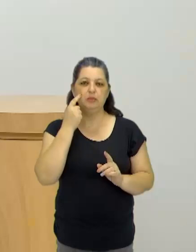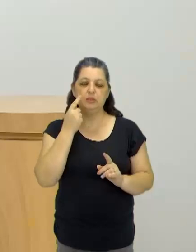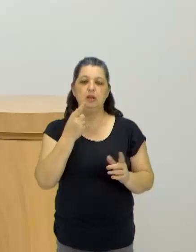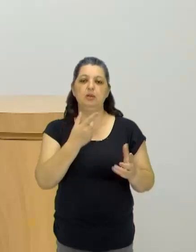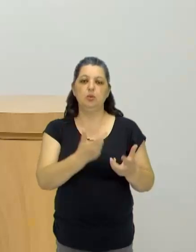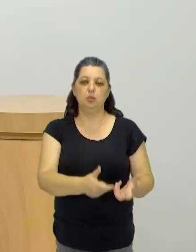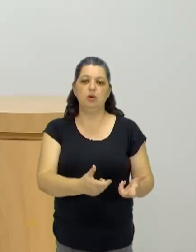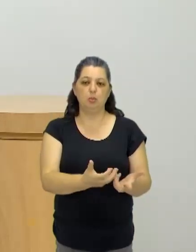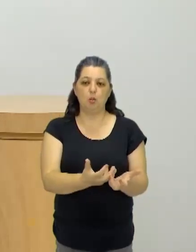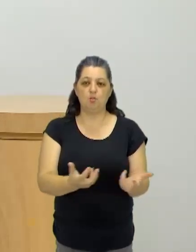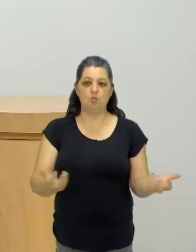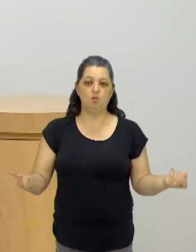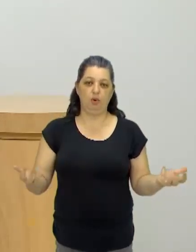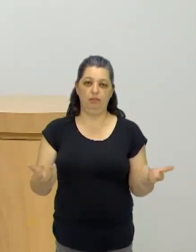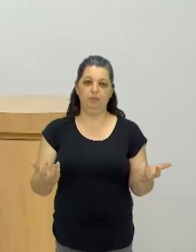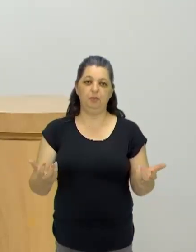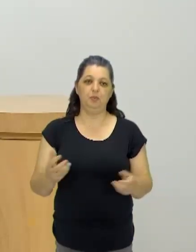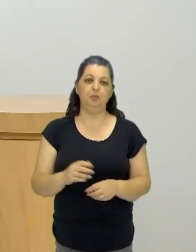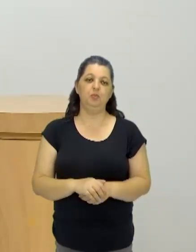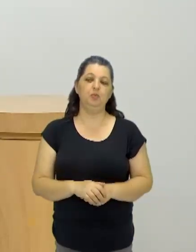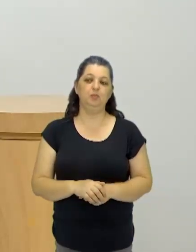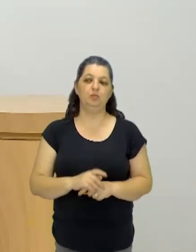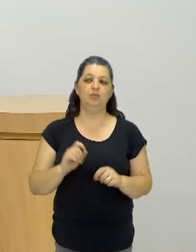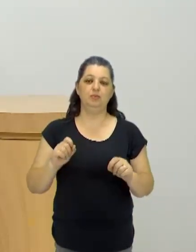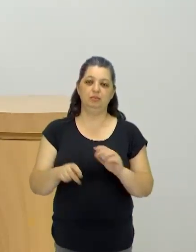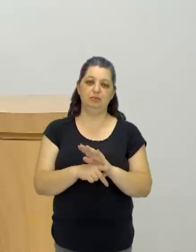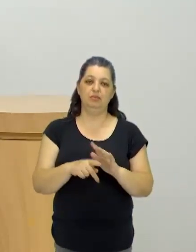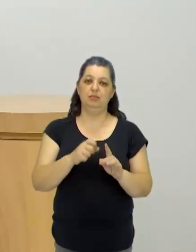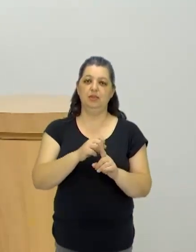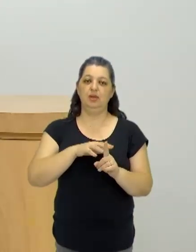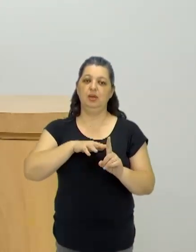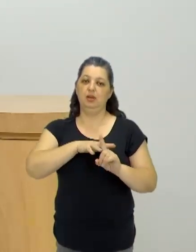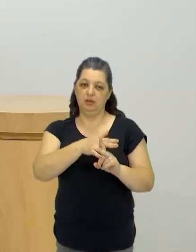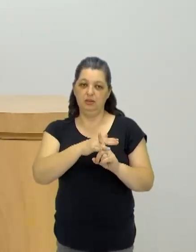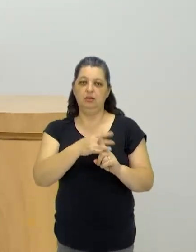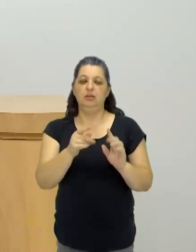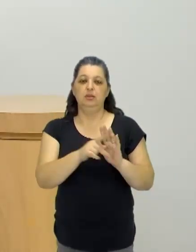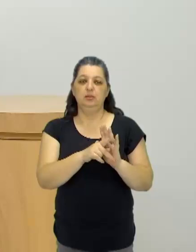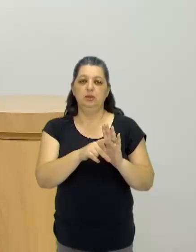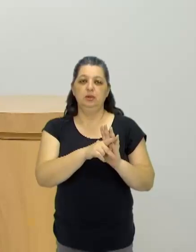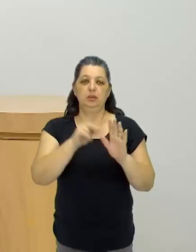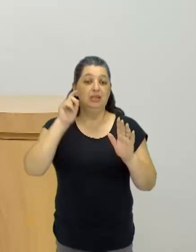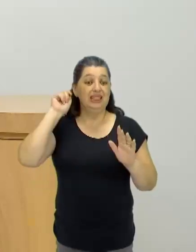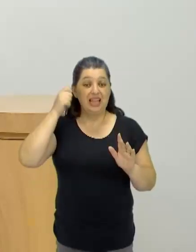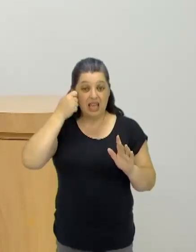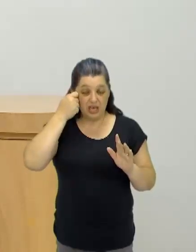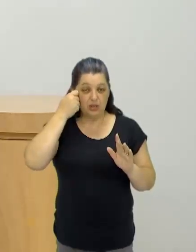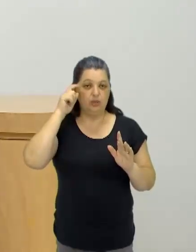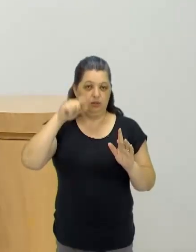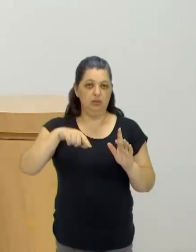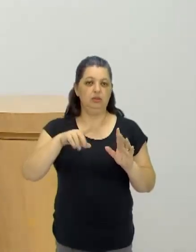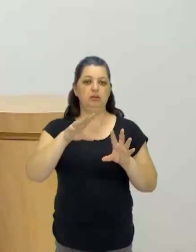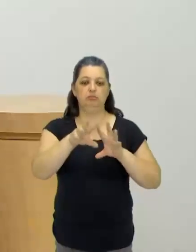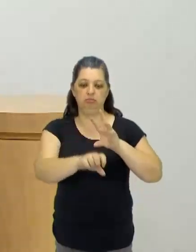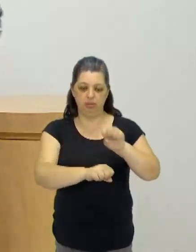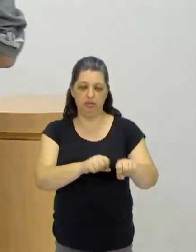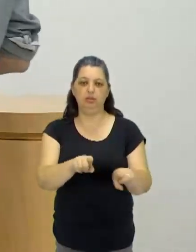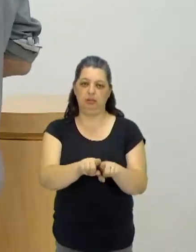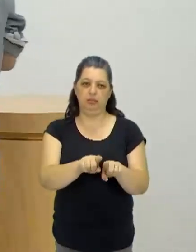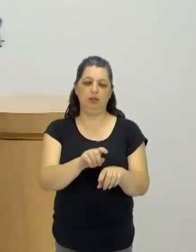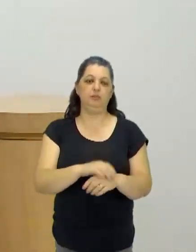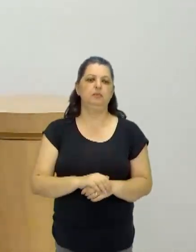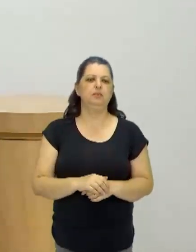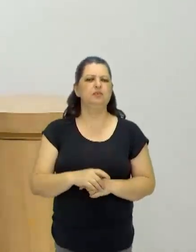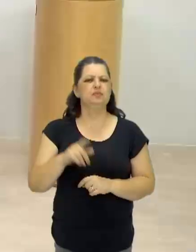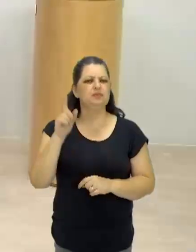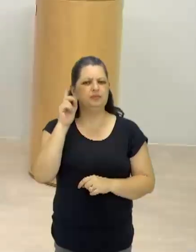ali reproduziam uma economia e uma sociedade tipicamente tribal negra. E ali tomaram posse também. Mas olha que curioso.